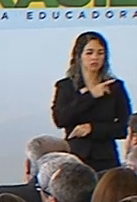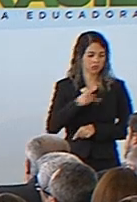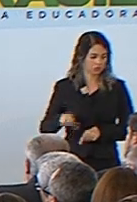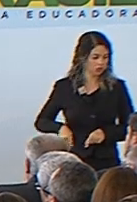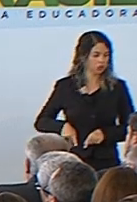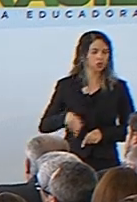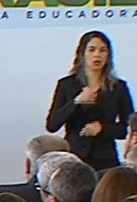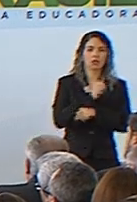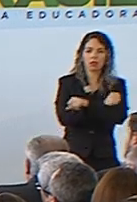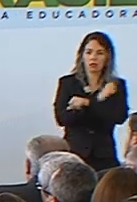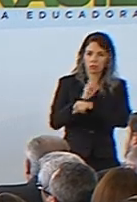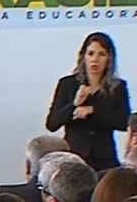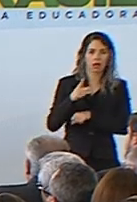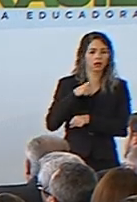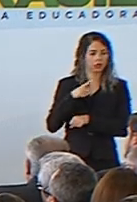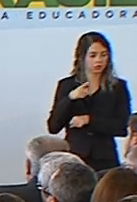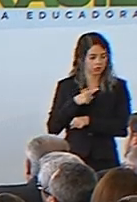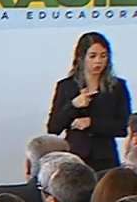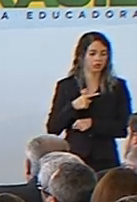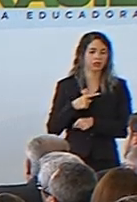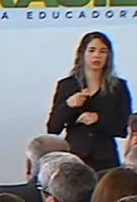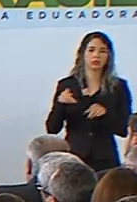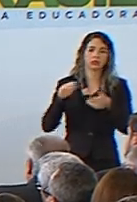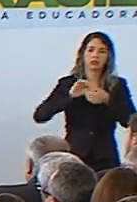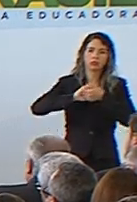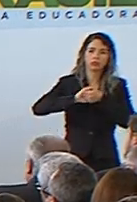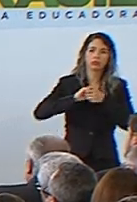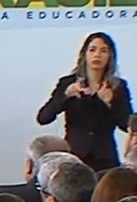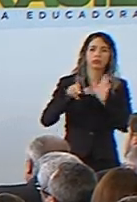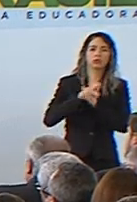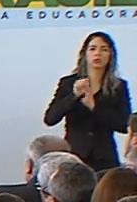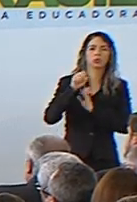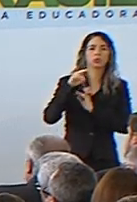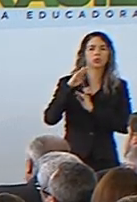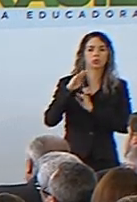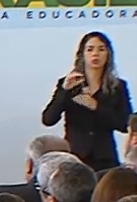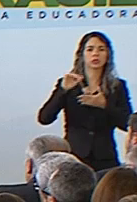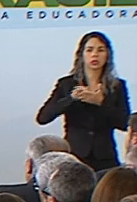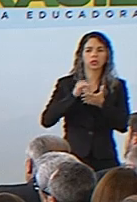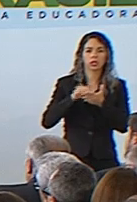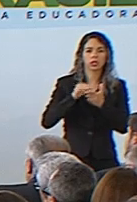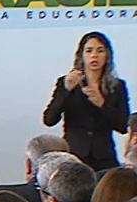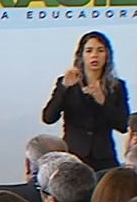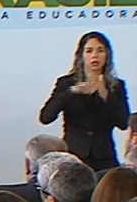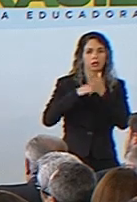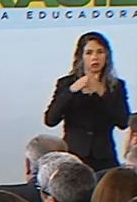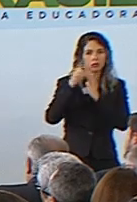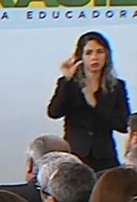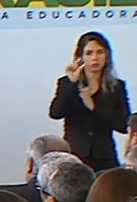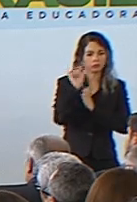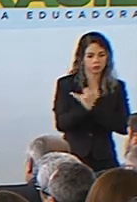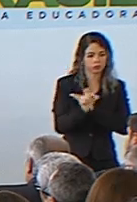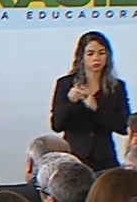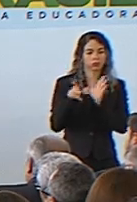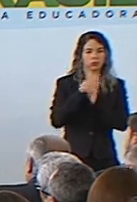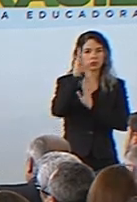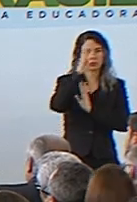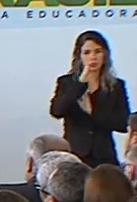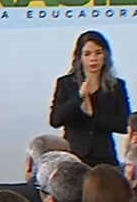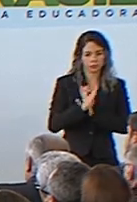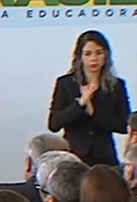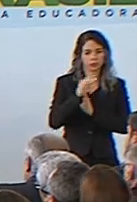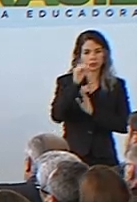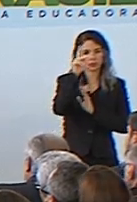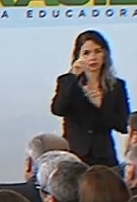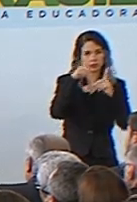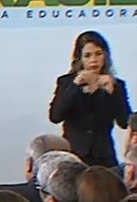apoio dado ao sebrai cumprimento também a subsecretária da micro e pequena empresa de Brasília Carina Rosso